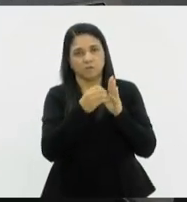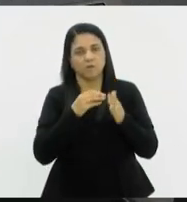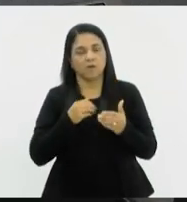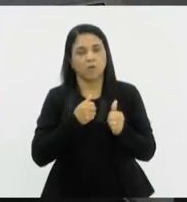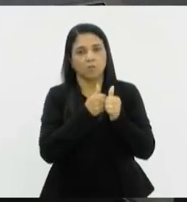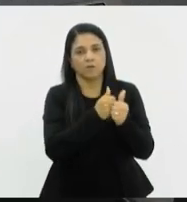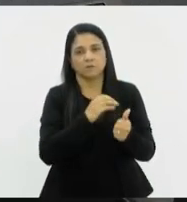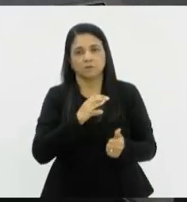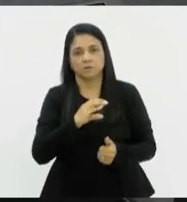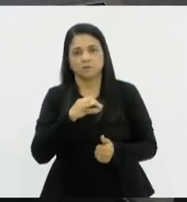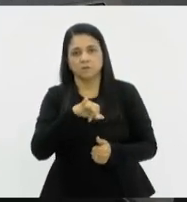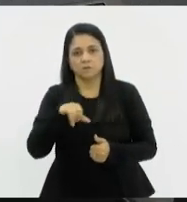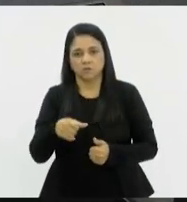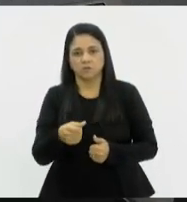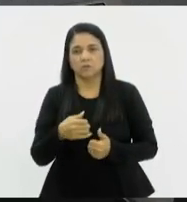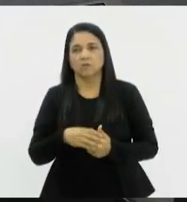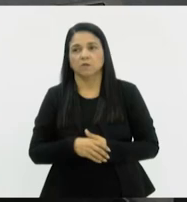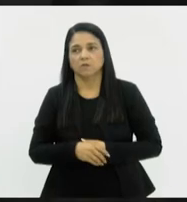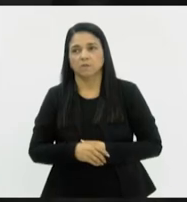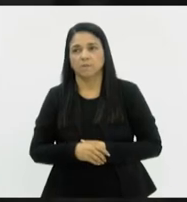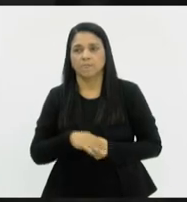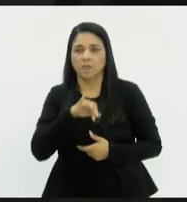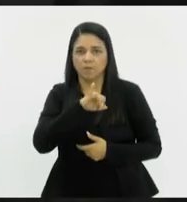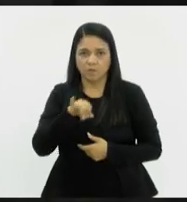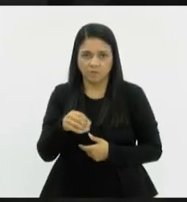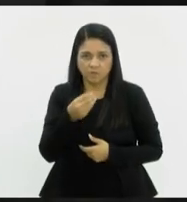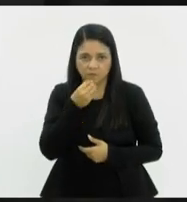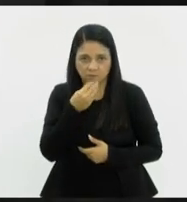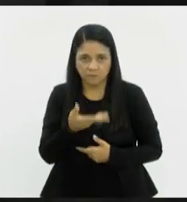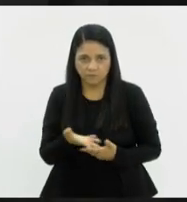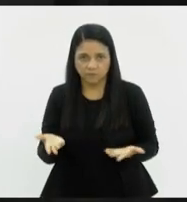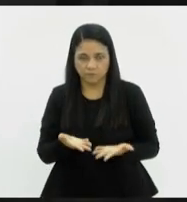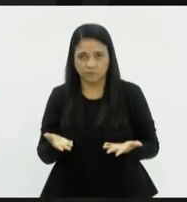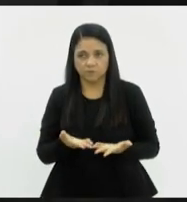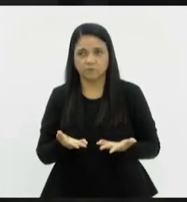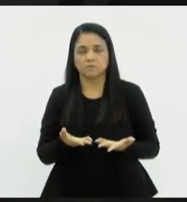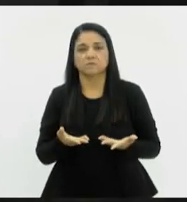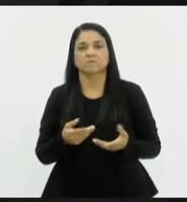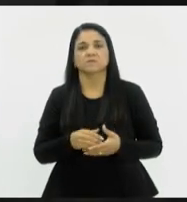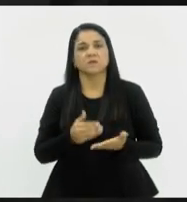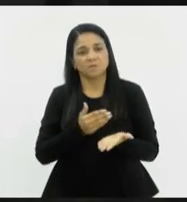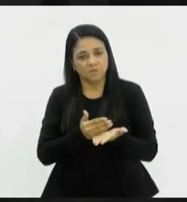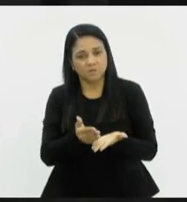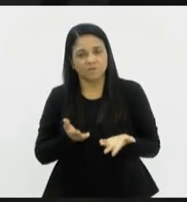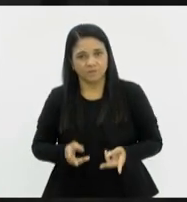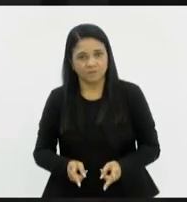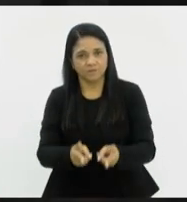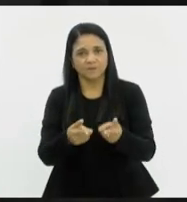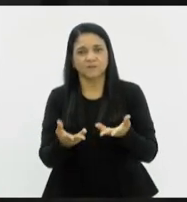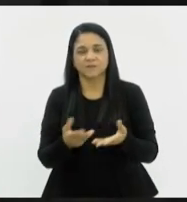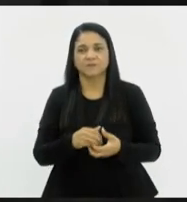CCJ. Deputado Luiz Paulo, aproveitando o ensejo pela Comissão de Orçamento, prossiga no parecer.